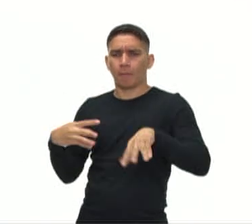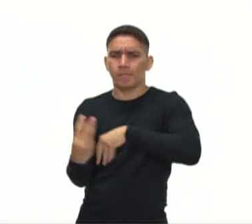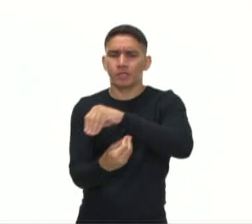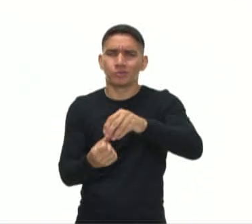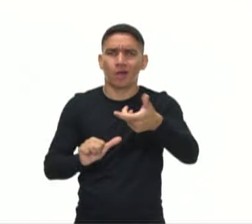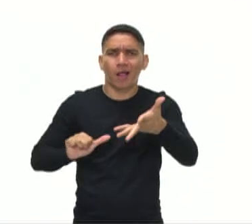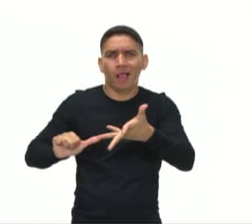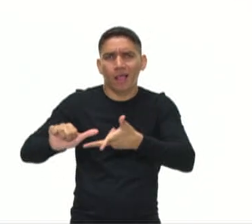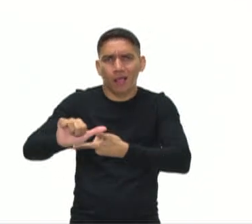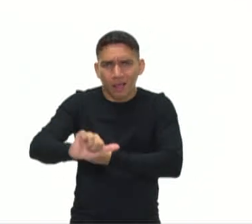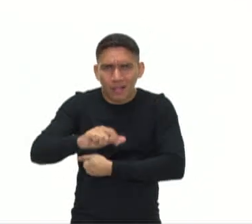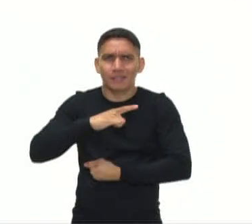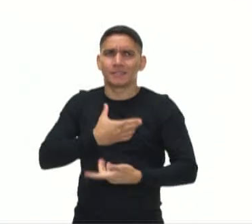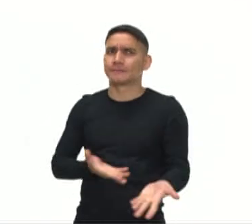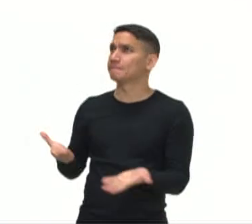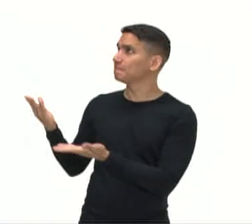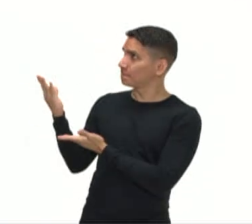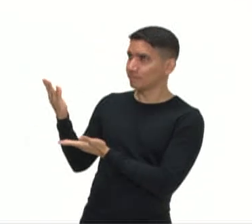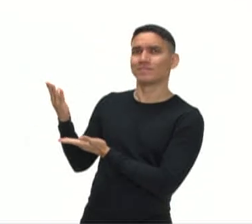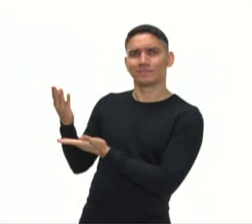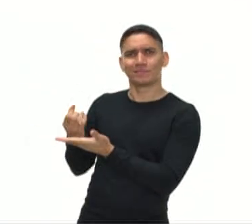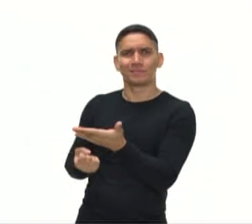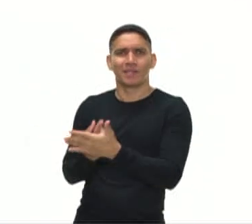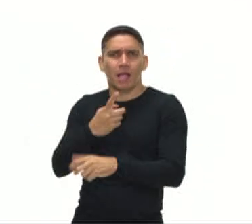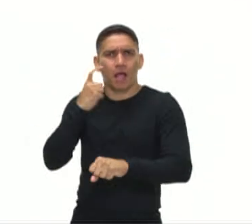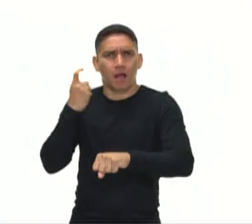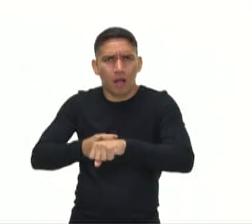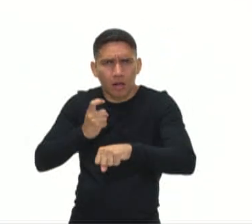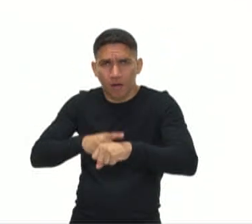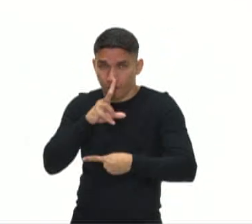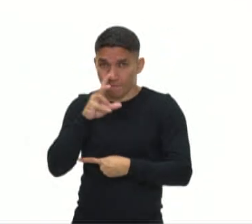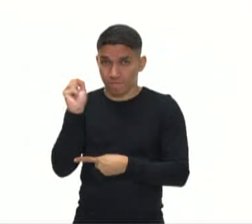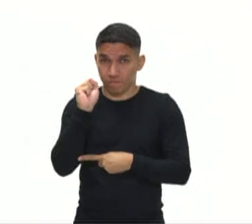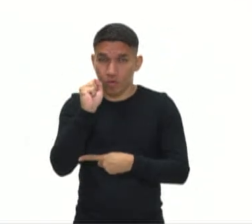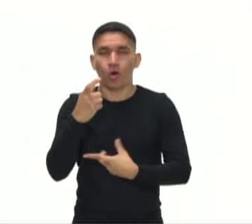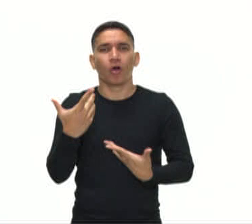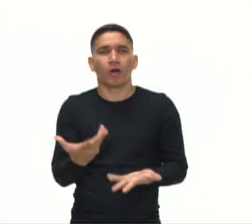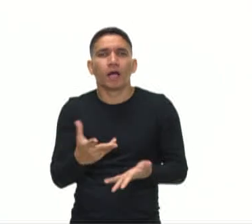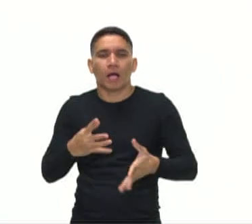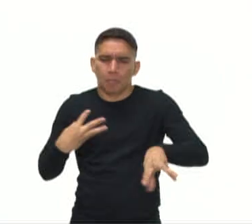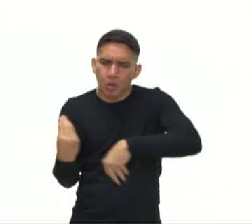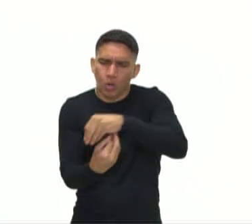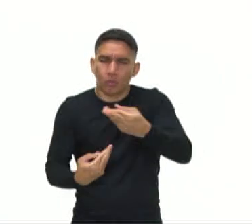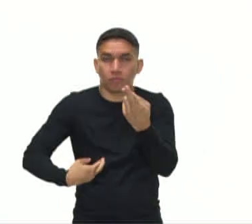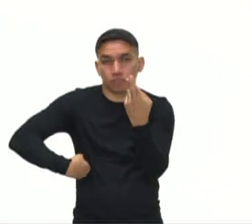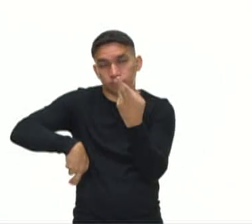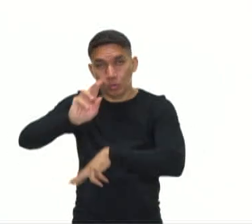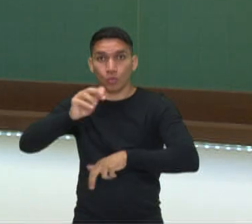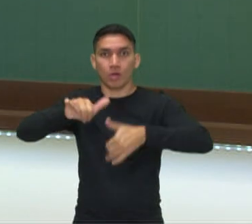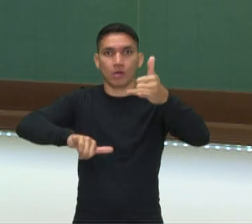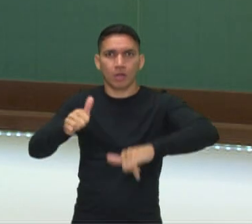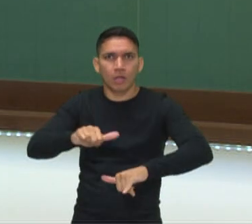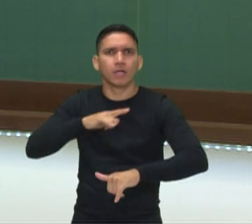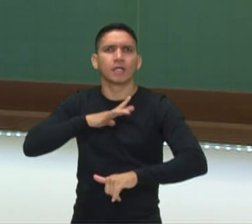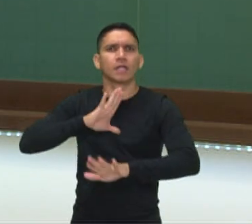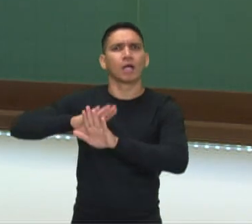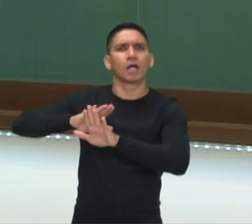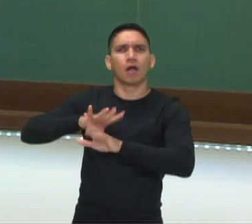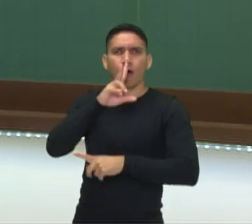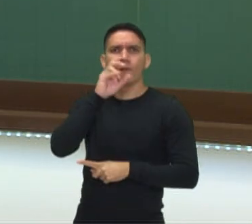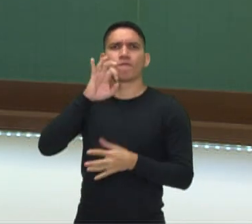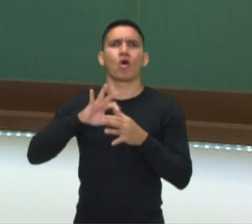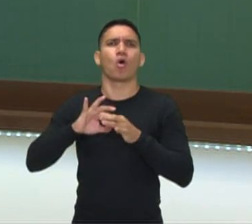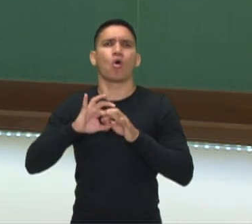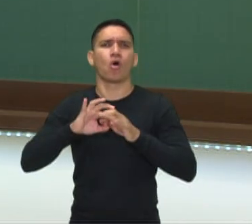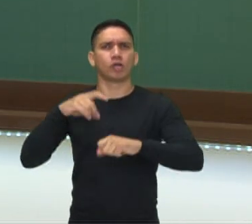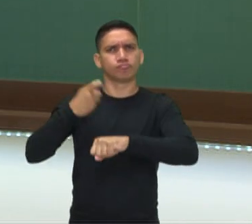feito com cinzas vulcânicas, cal, água do mar e agregados de rochas vulcânicas. Essa reação química fazia com que existisse uma fortividade, uma